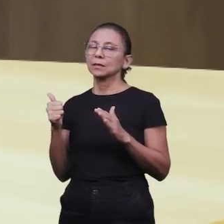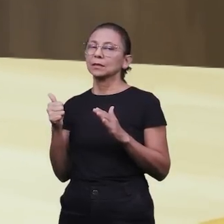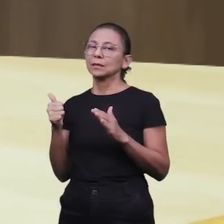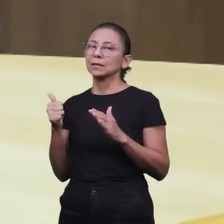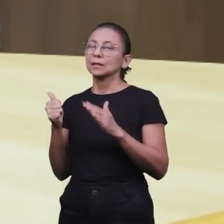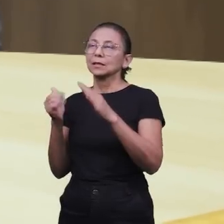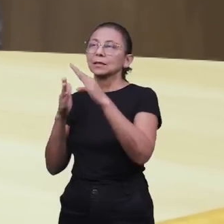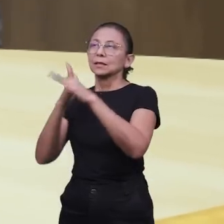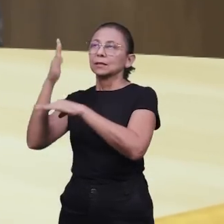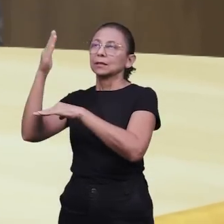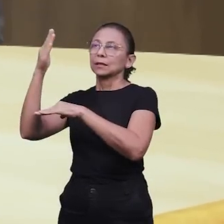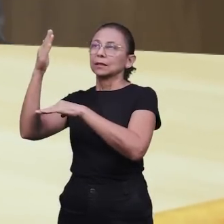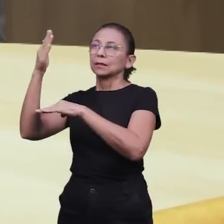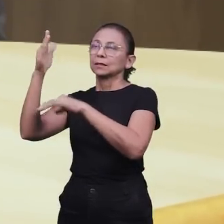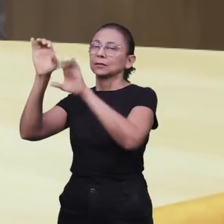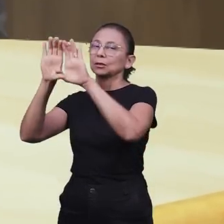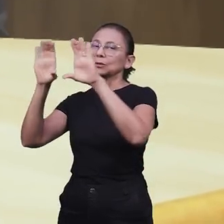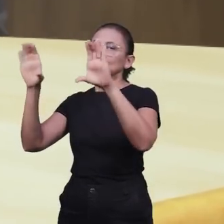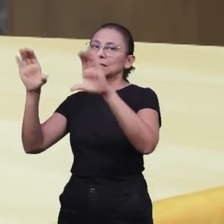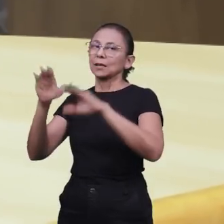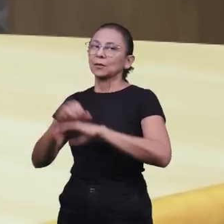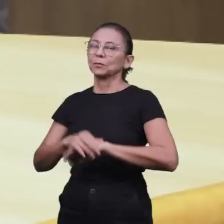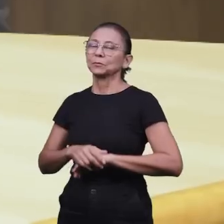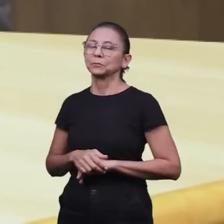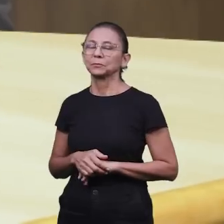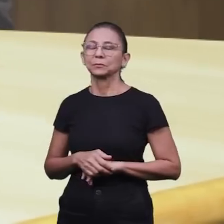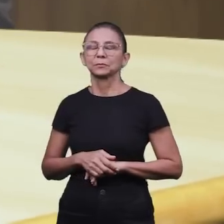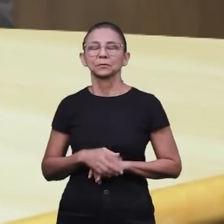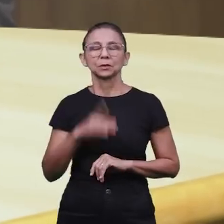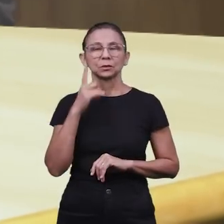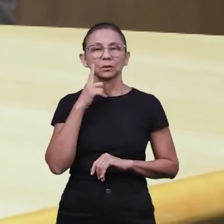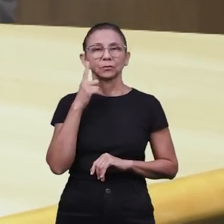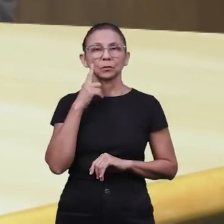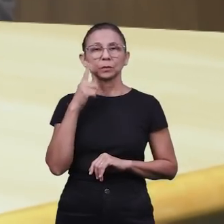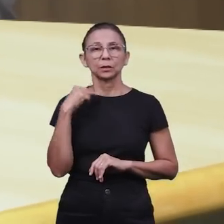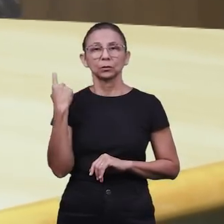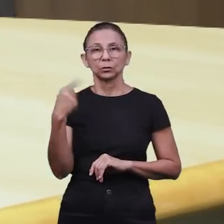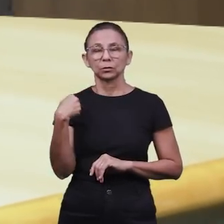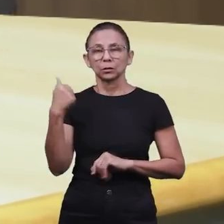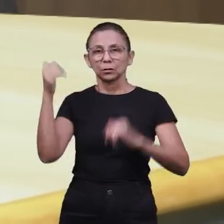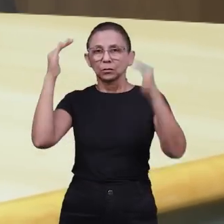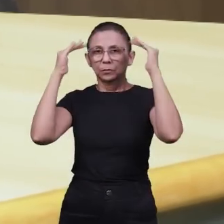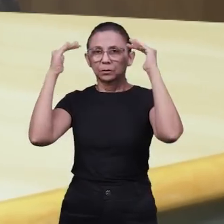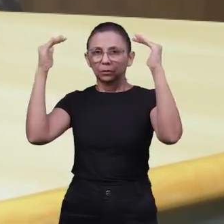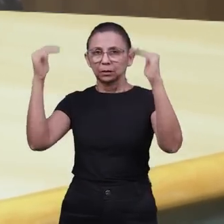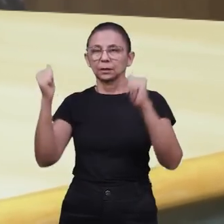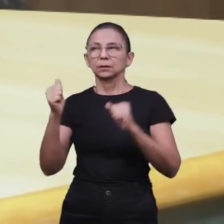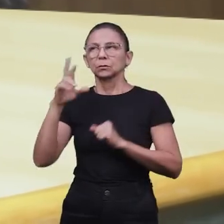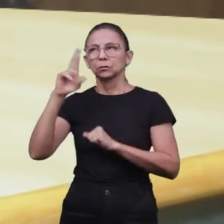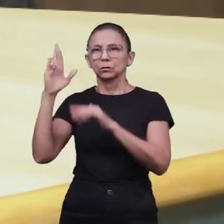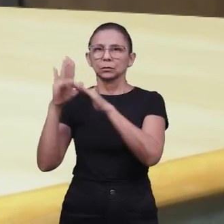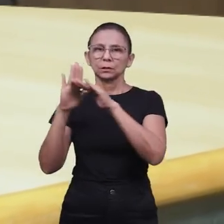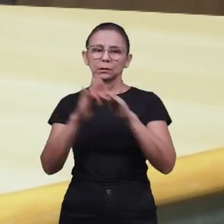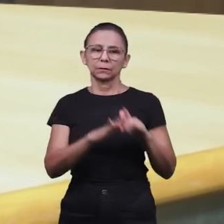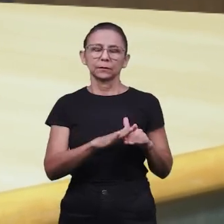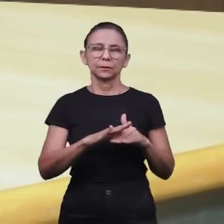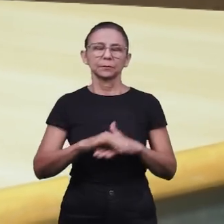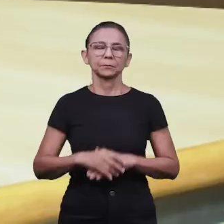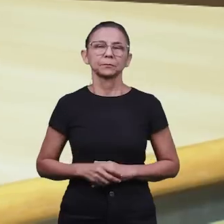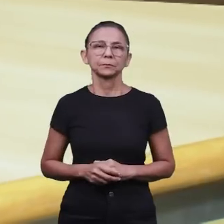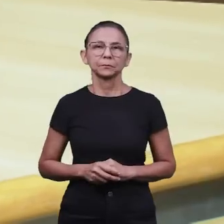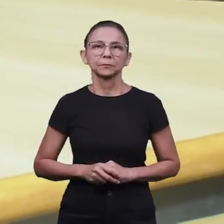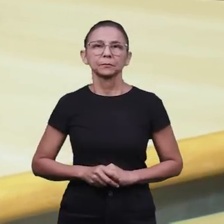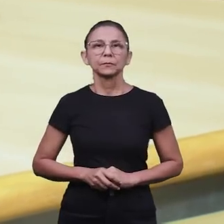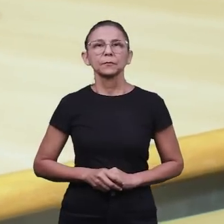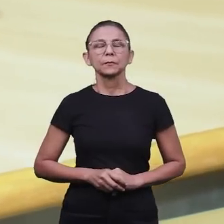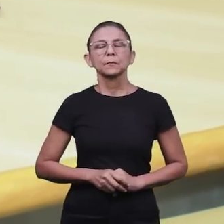a fidelidade a Deus nos traz grandes livramentos. Gostaria, pastor Josias e irmãos, de ressaltar